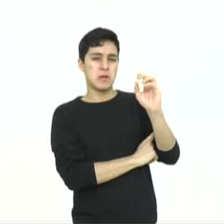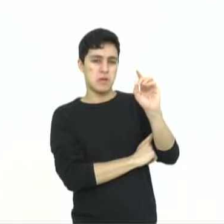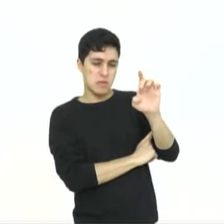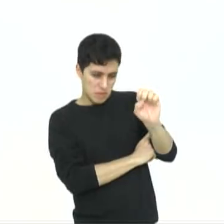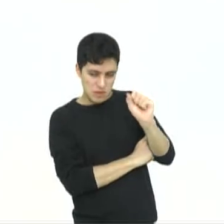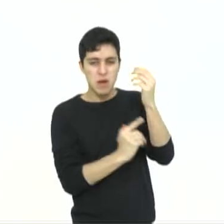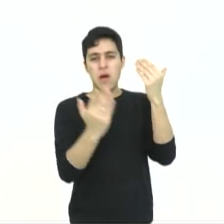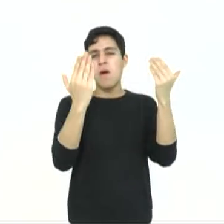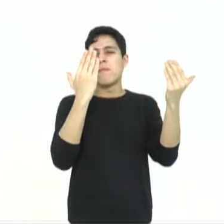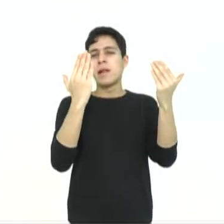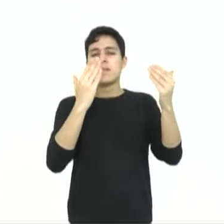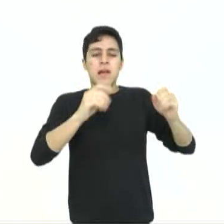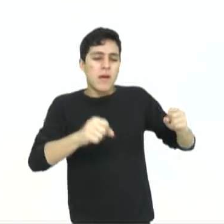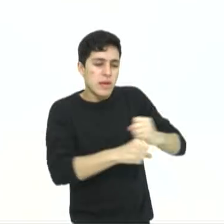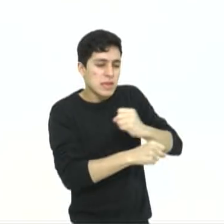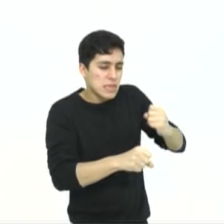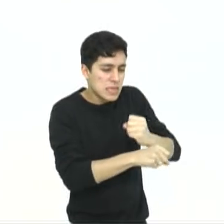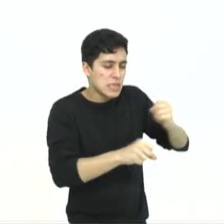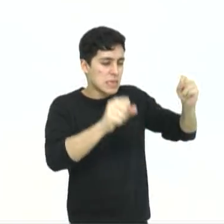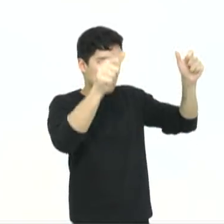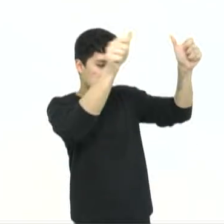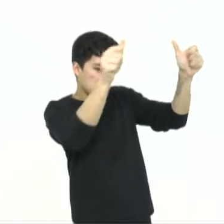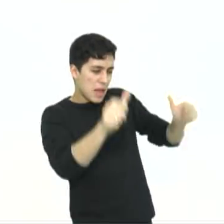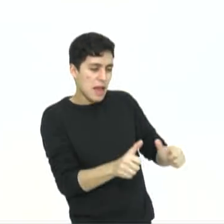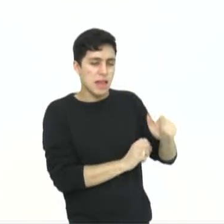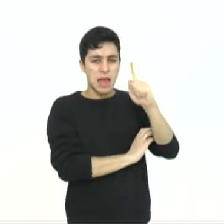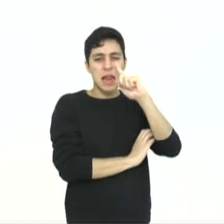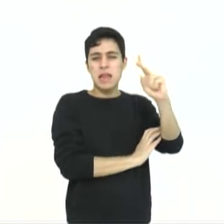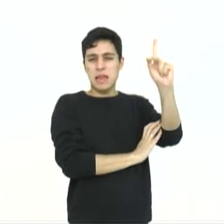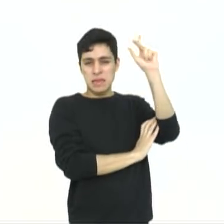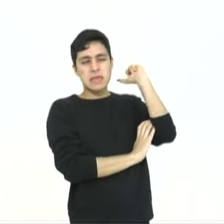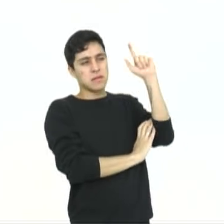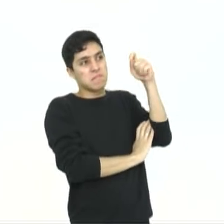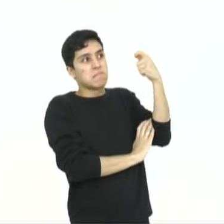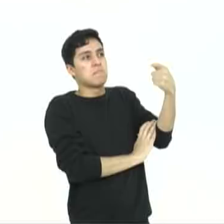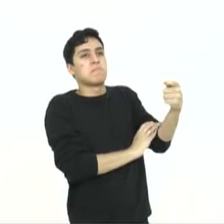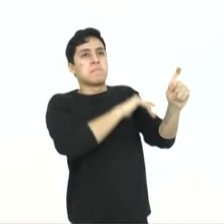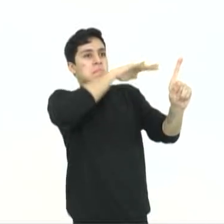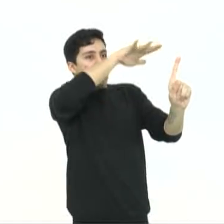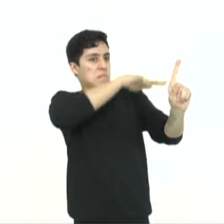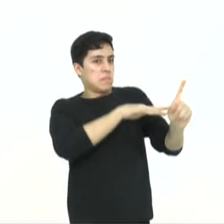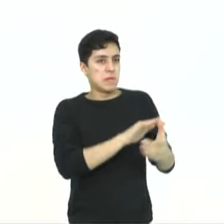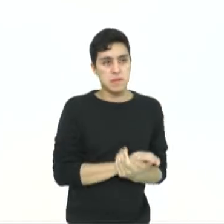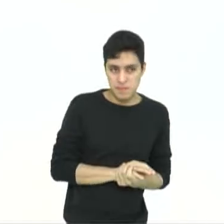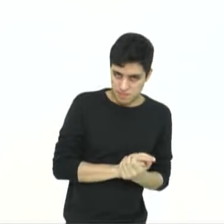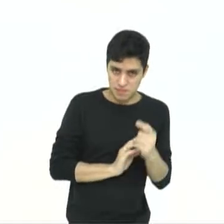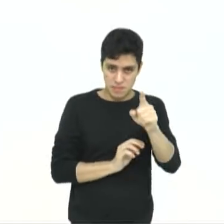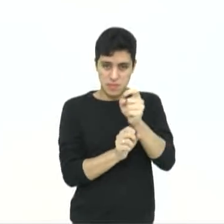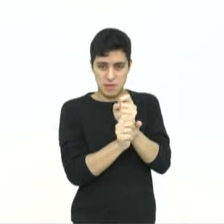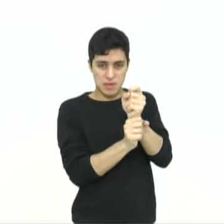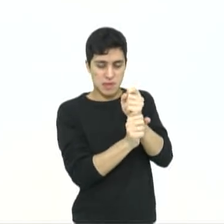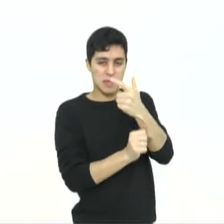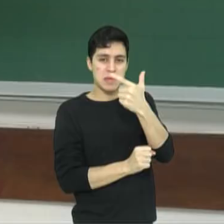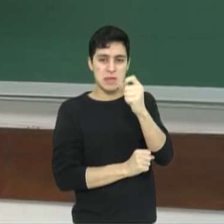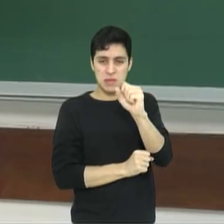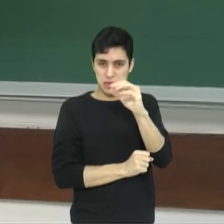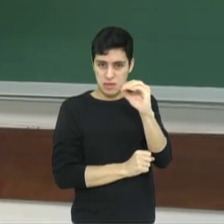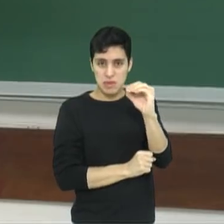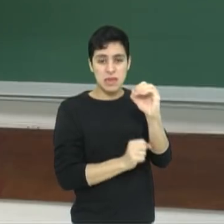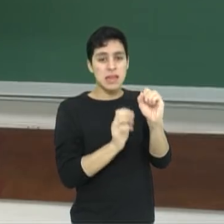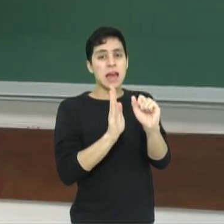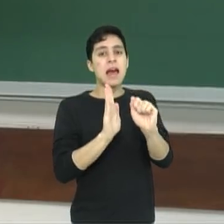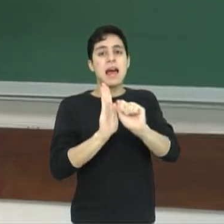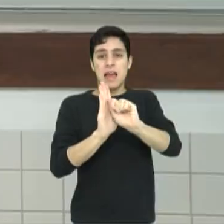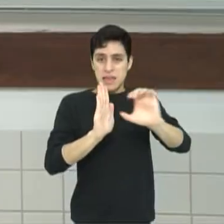grega, considerada uma das 7 maravilhas do mundo antigo, como o Sr. Roberto falou, e ela foi construída em 280 a.C. Ela não existe mais,